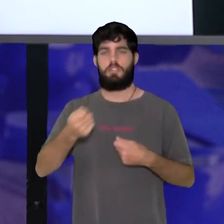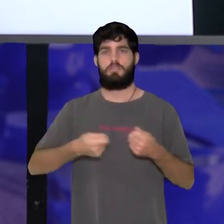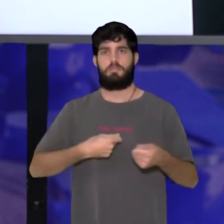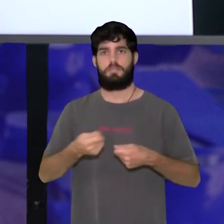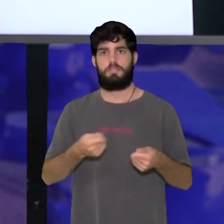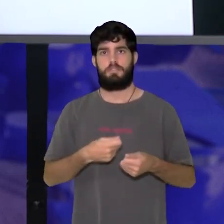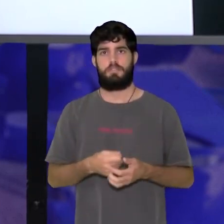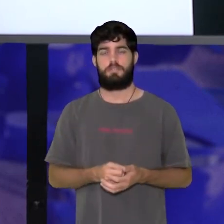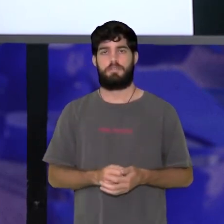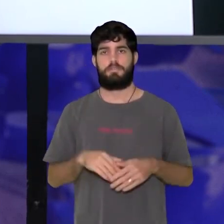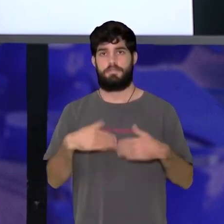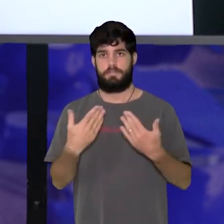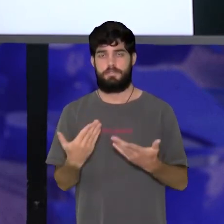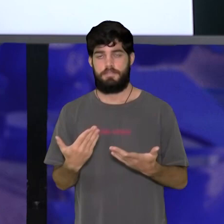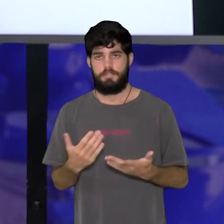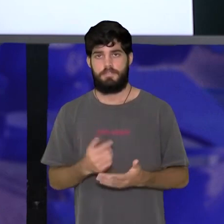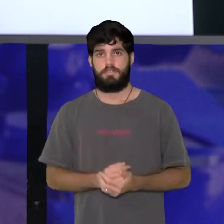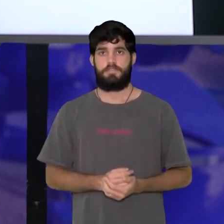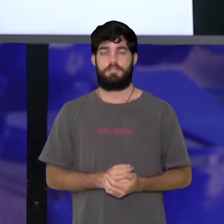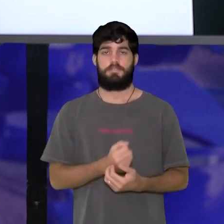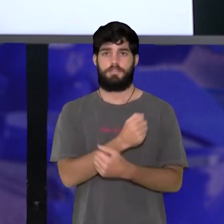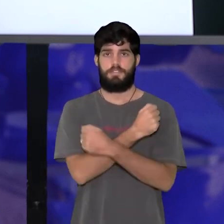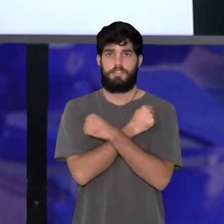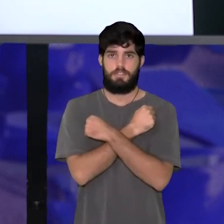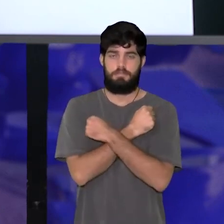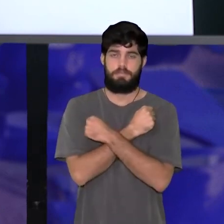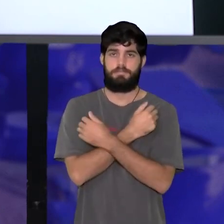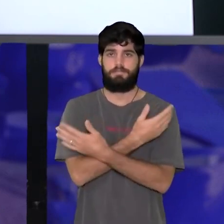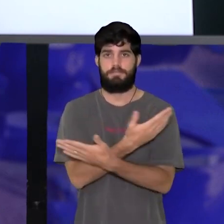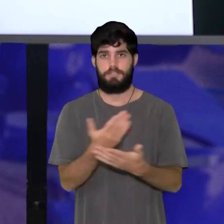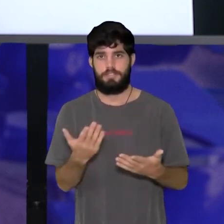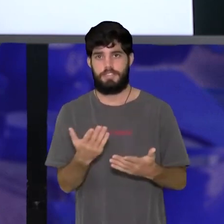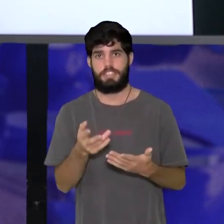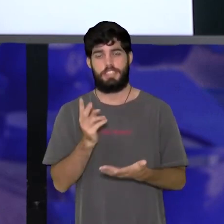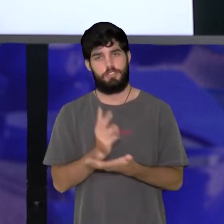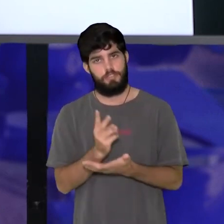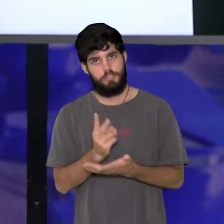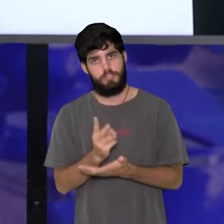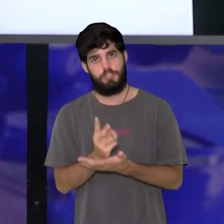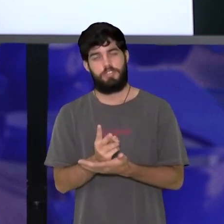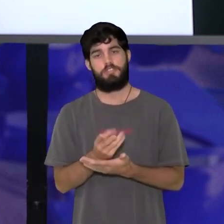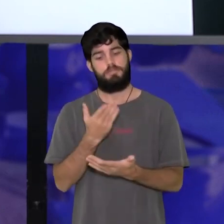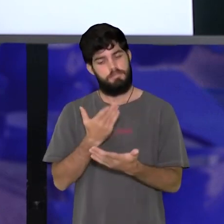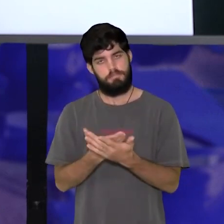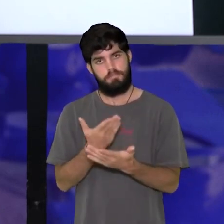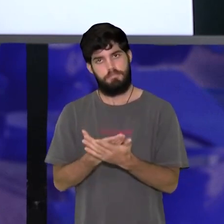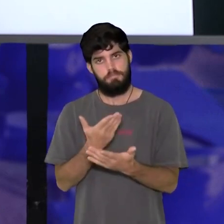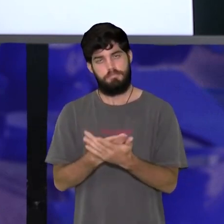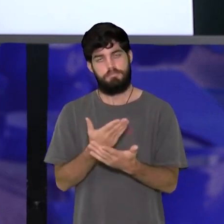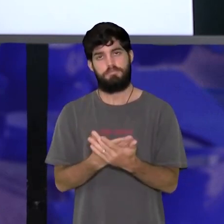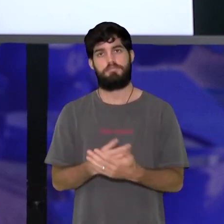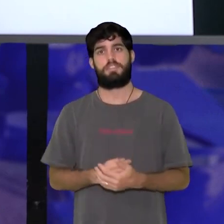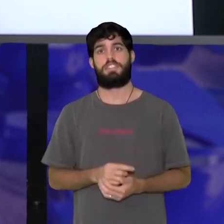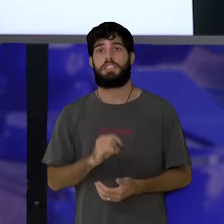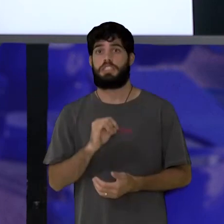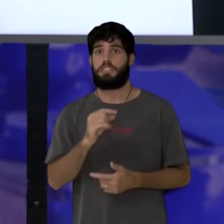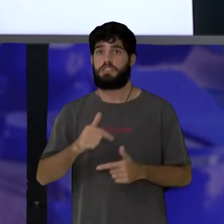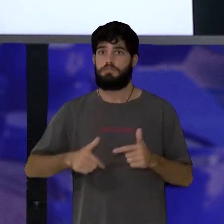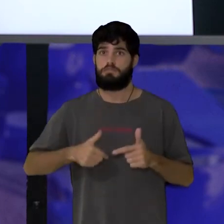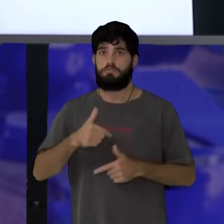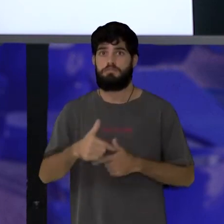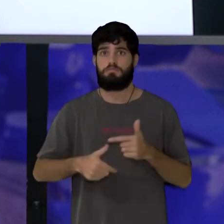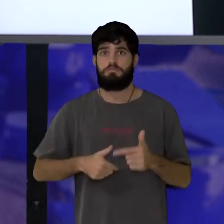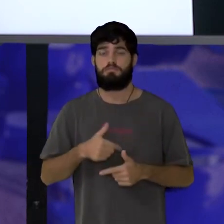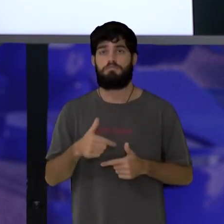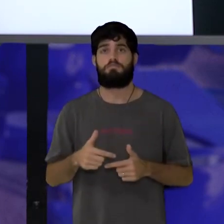economia. Então é isso, minha gente, um grande abraço para vocês, continuem a estudar. Se você não correr atrás do seu